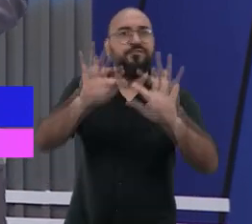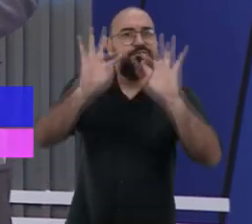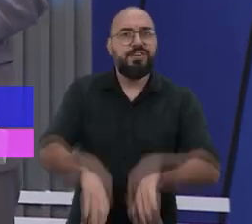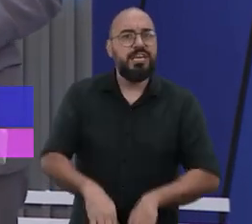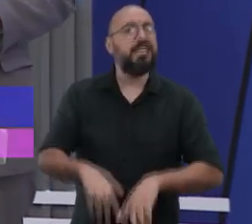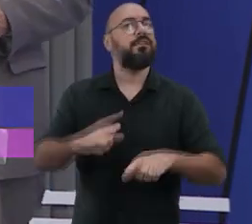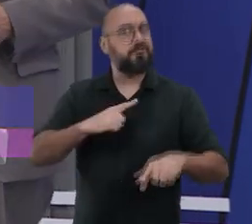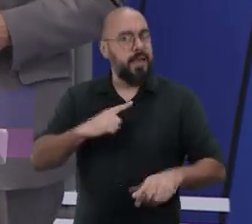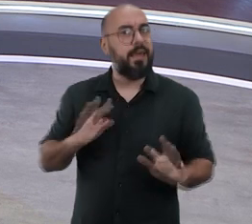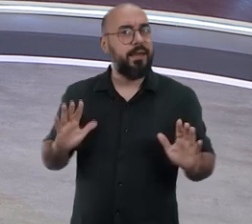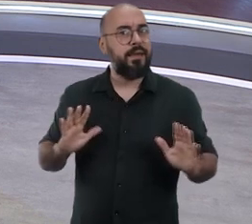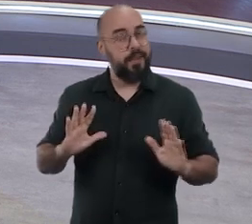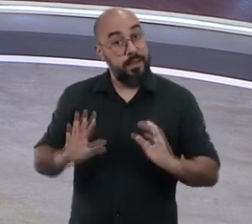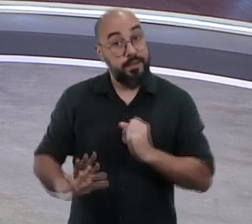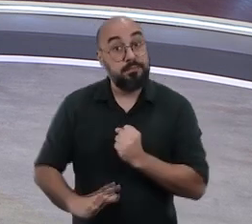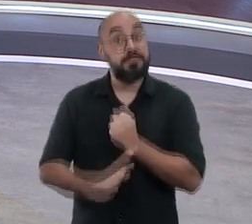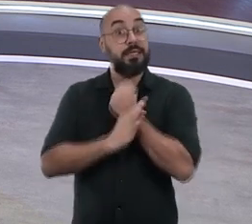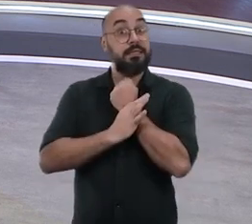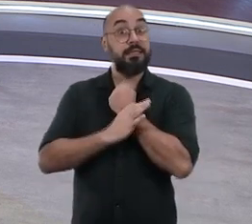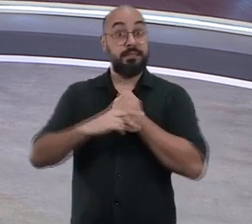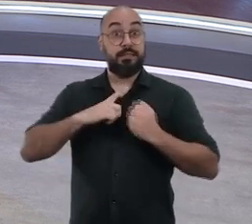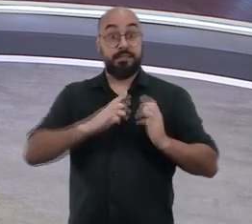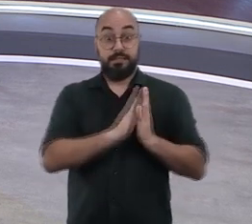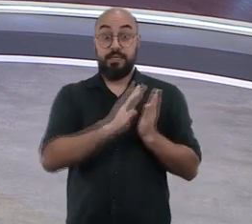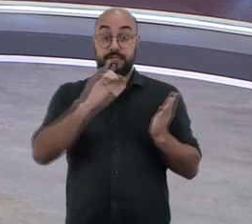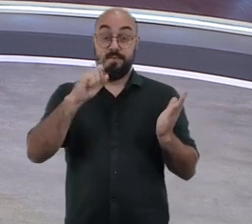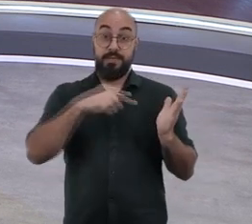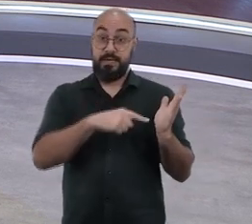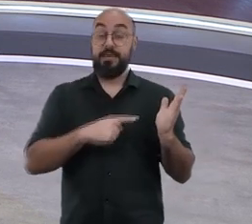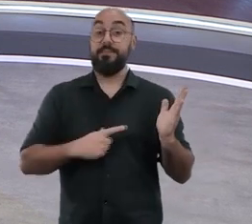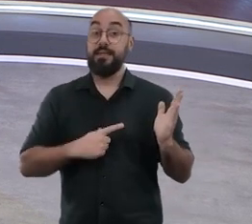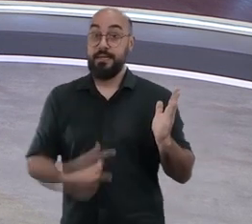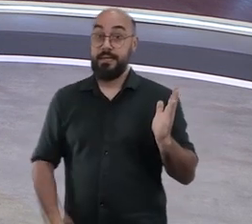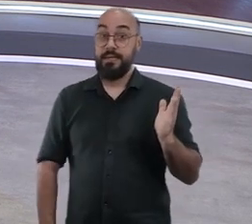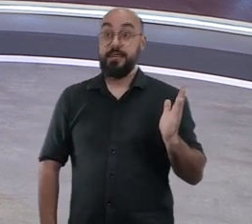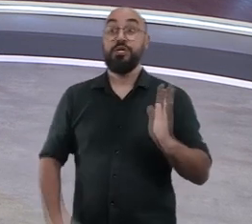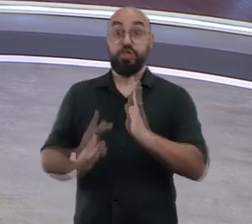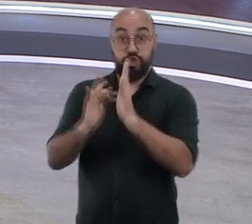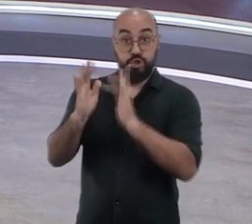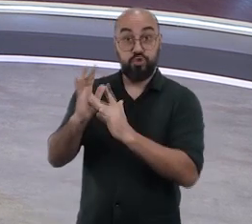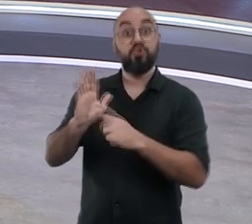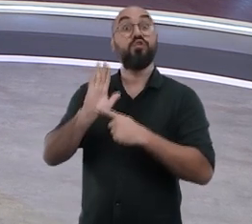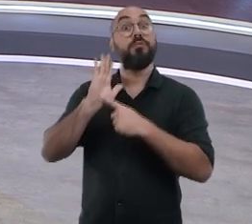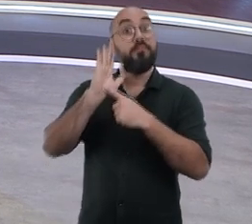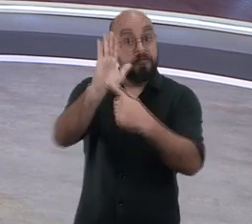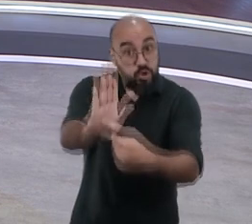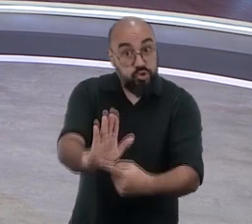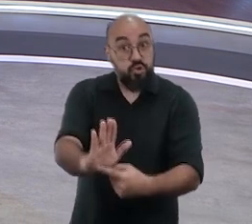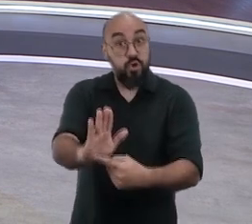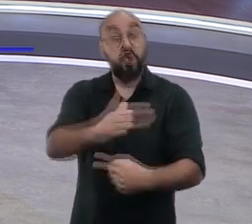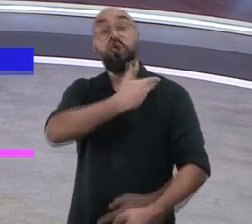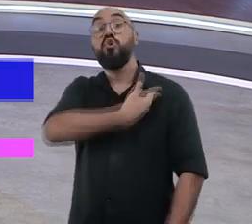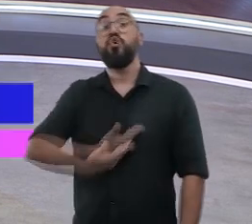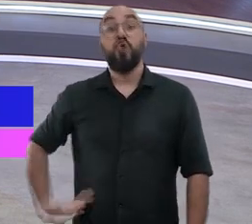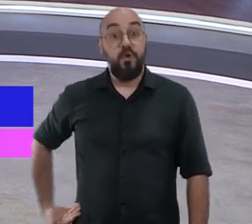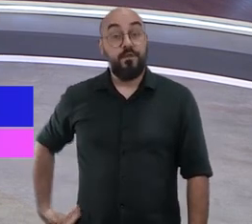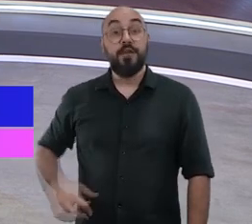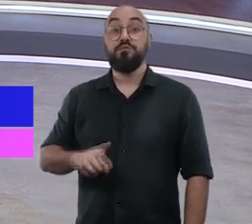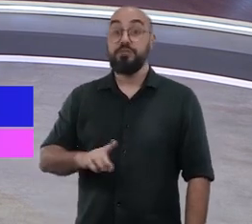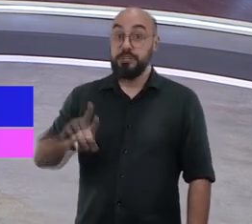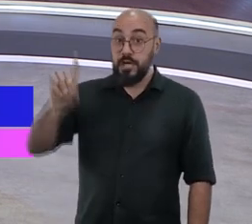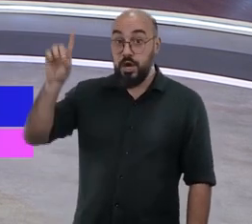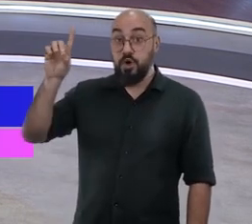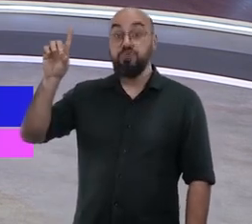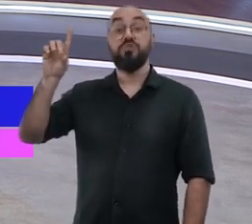palavra de Deus. Essa é a certeza que temos naquilo que Jesus nos revelou, o governo de Deus.